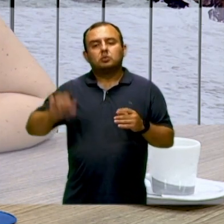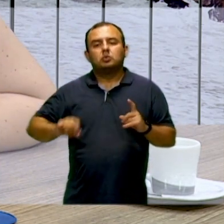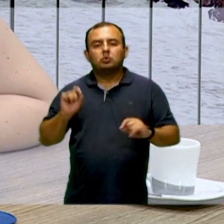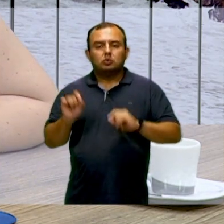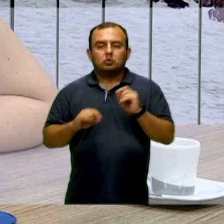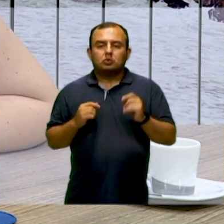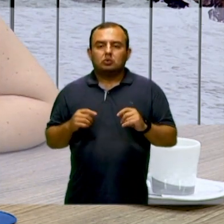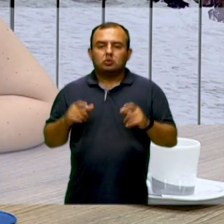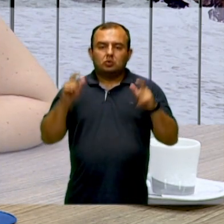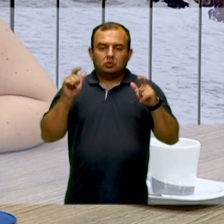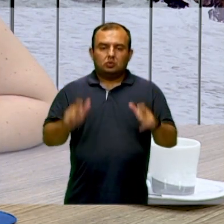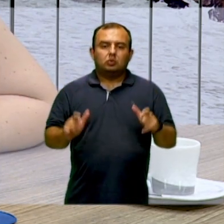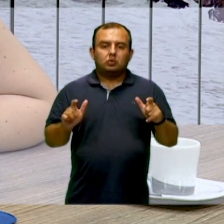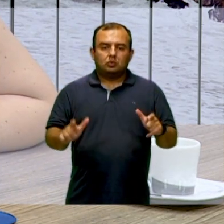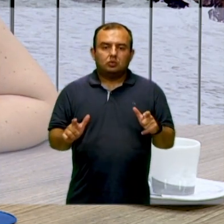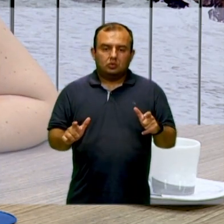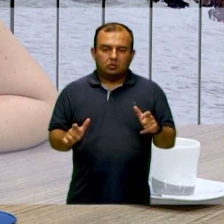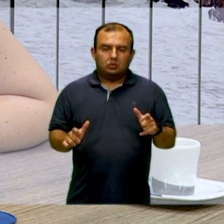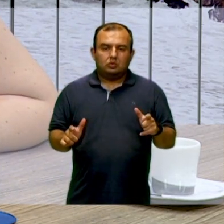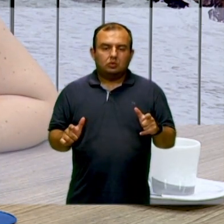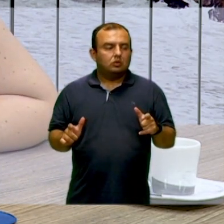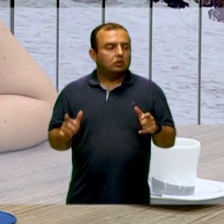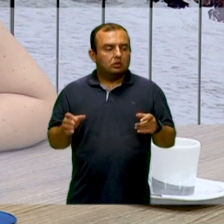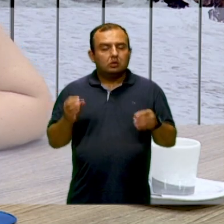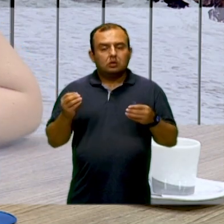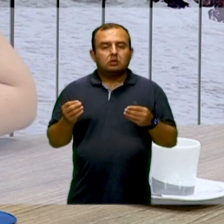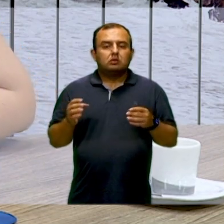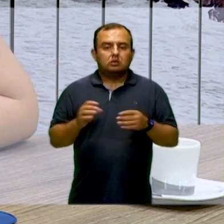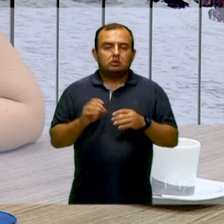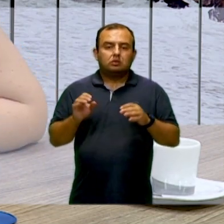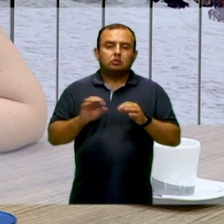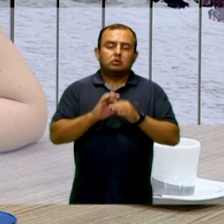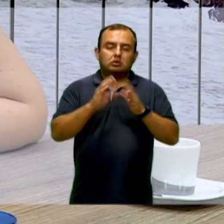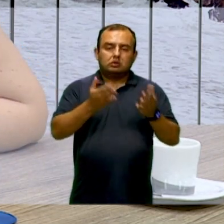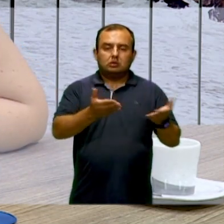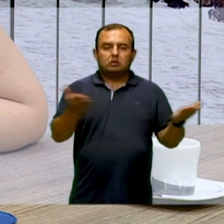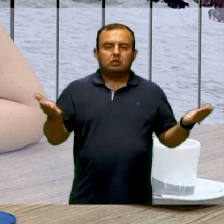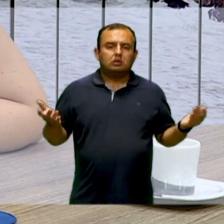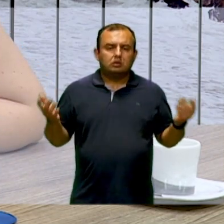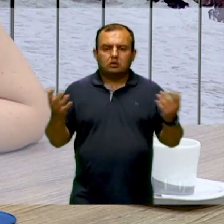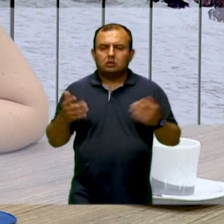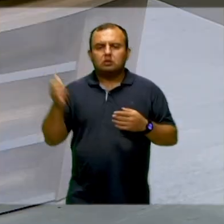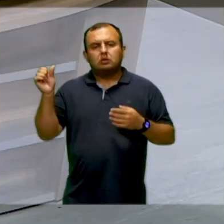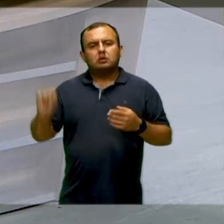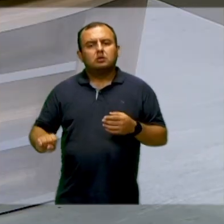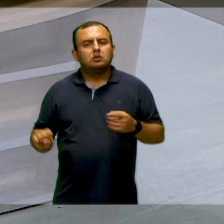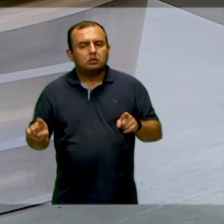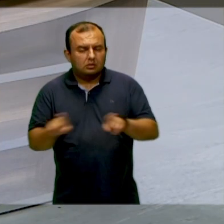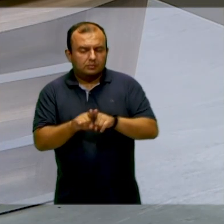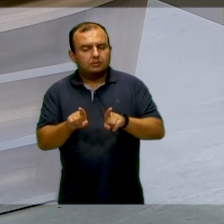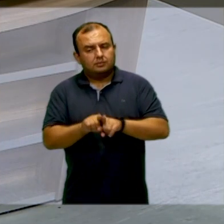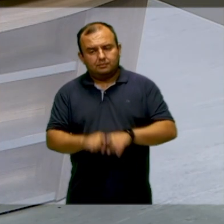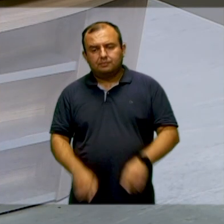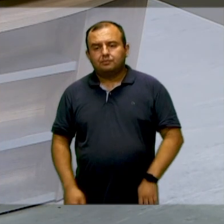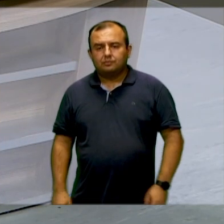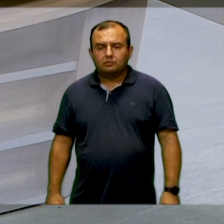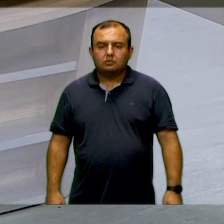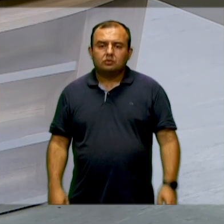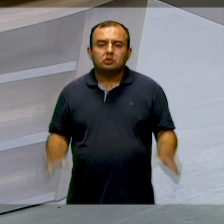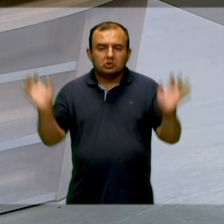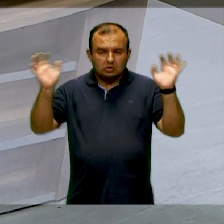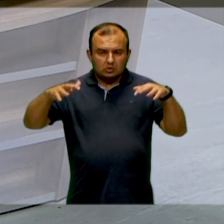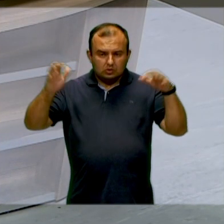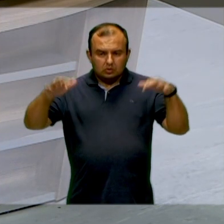que o espaço que a gente deixa, todo o acervo, ele está tão pior quanto. De